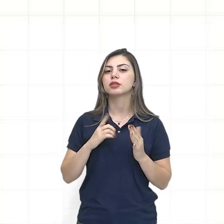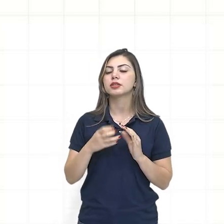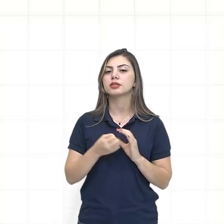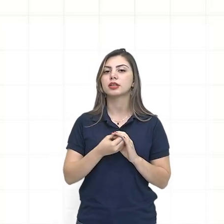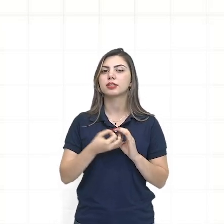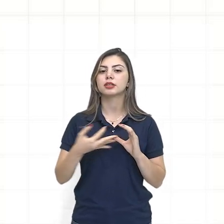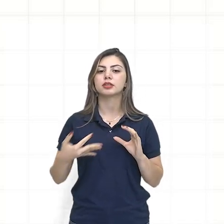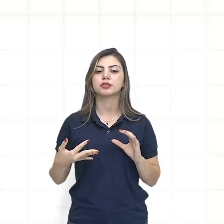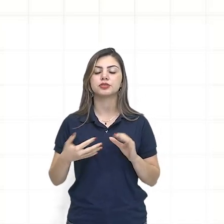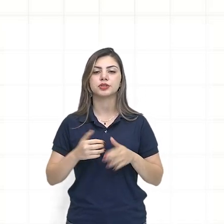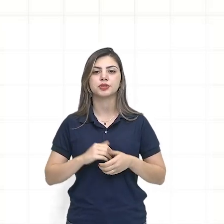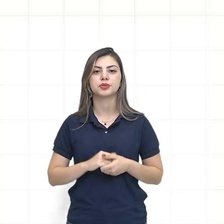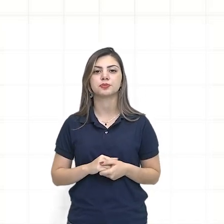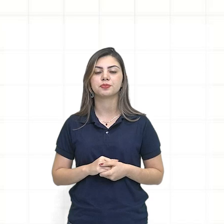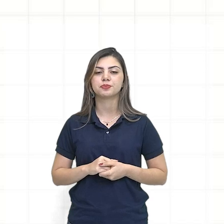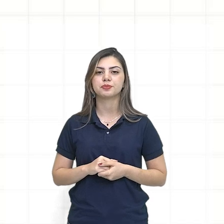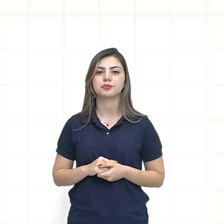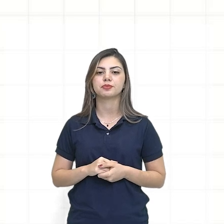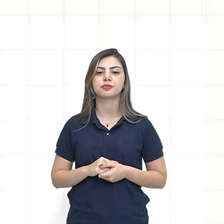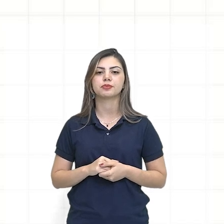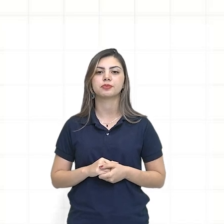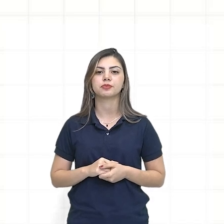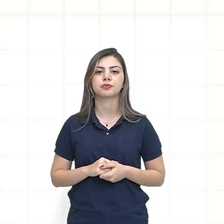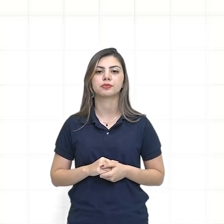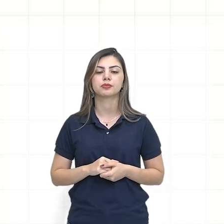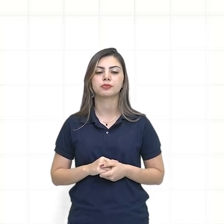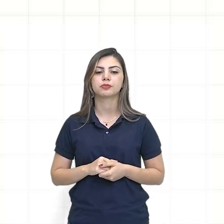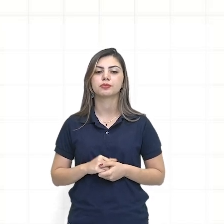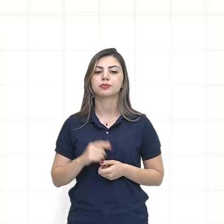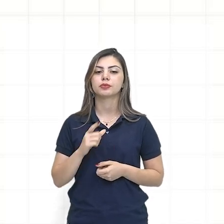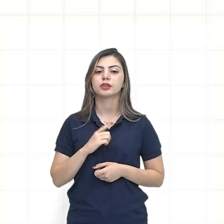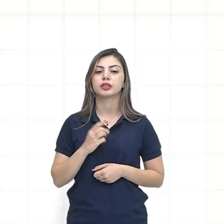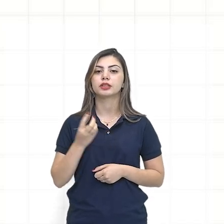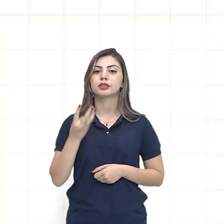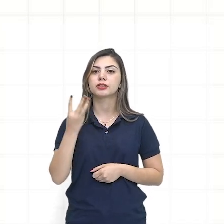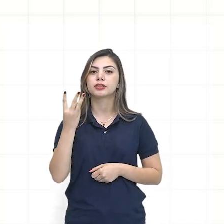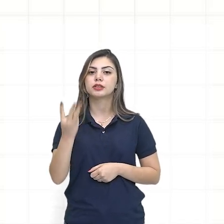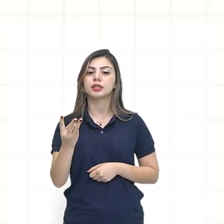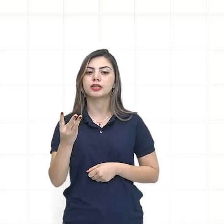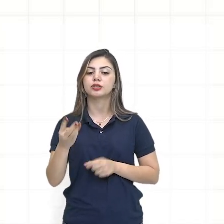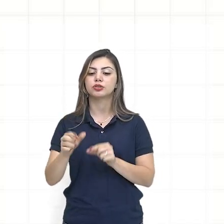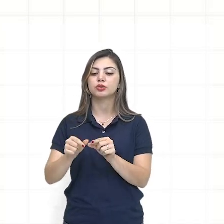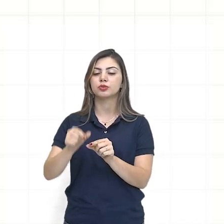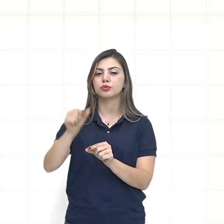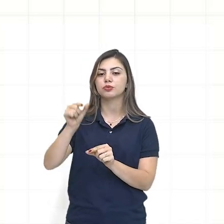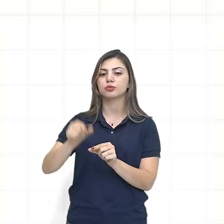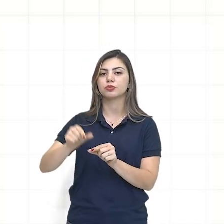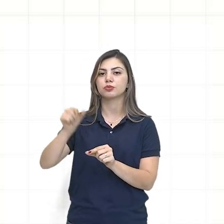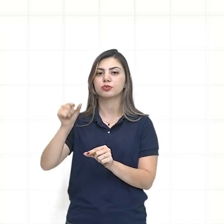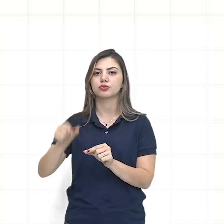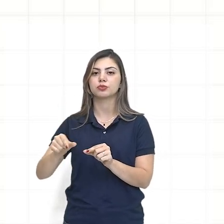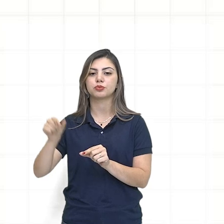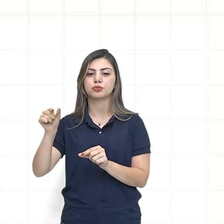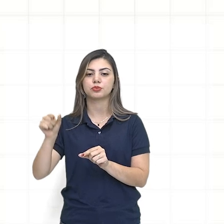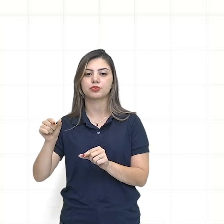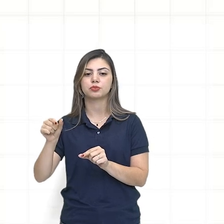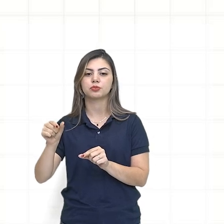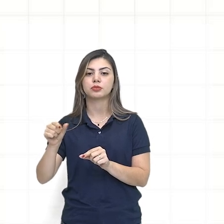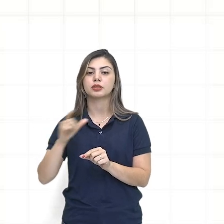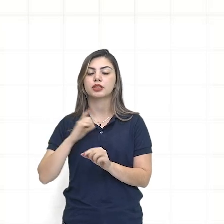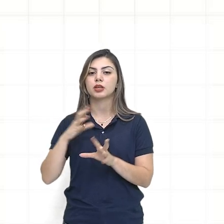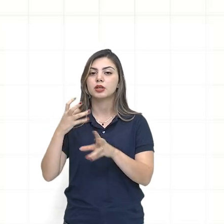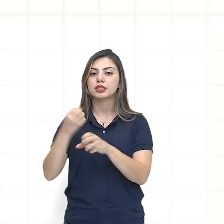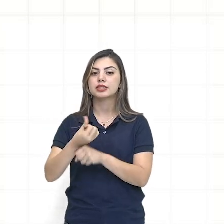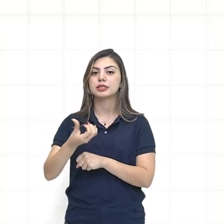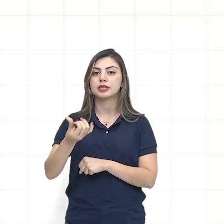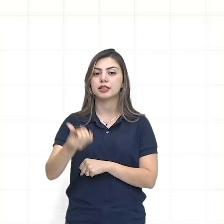aqui? Nós temos aqui, ó, 3 bastões, certo? 6